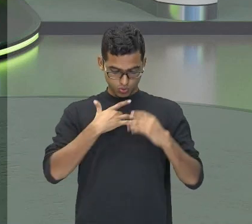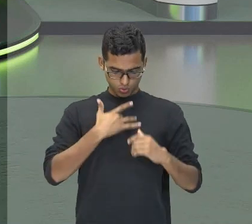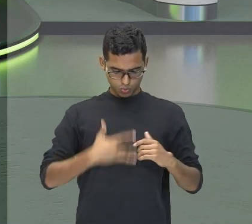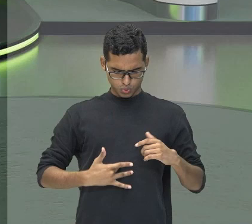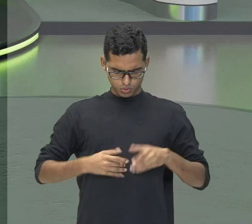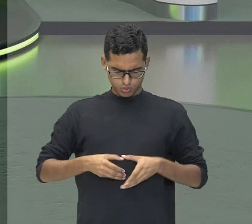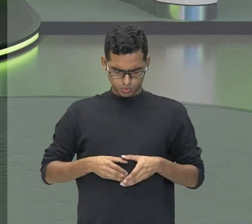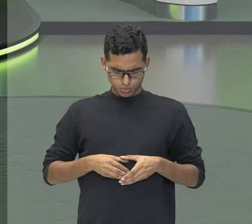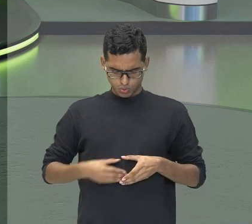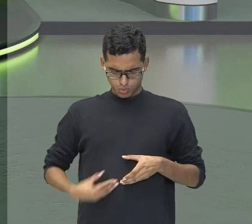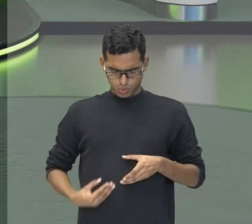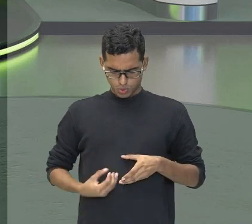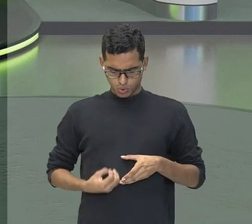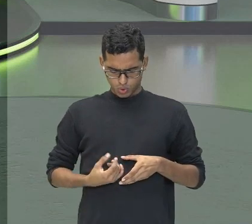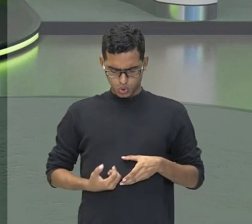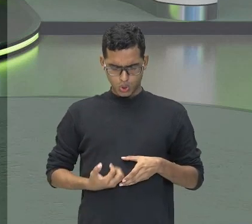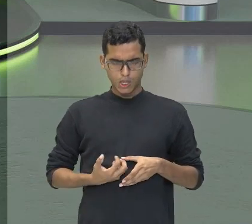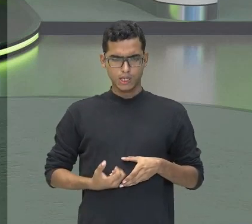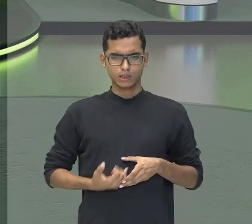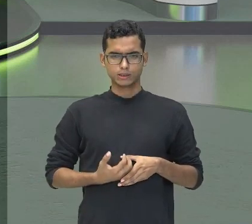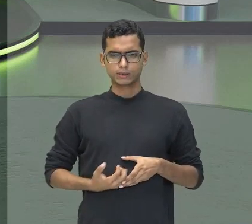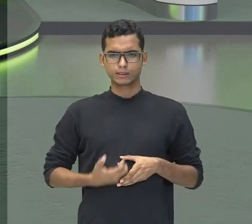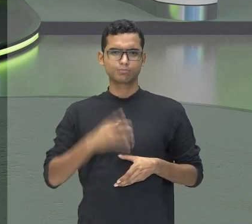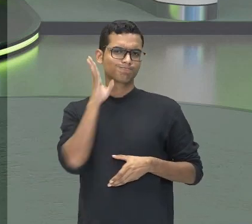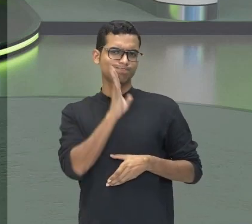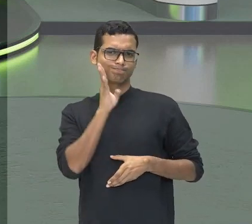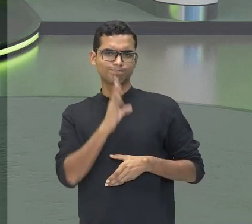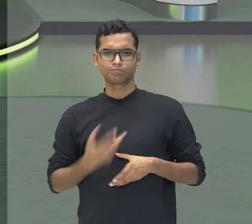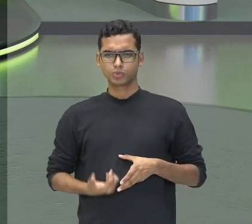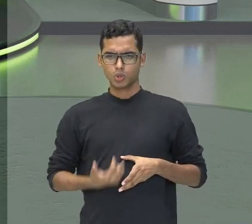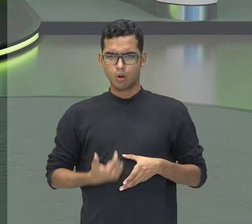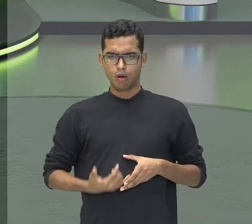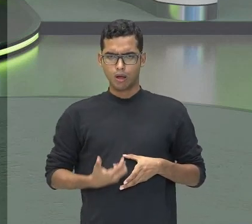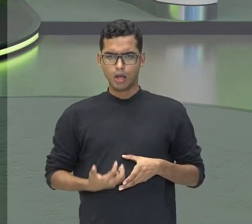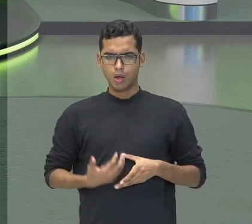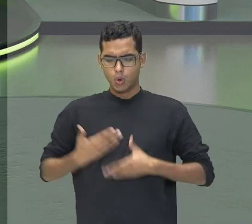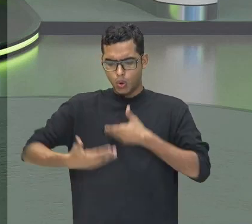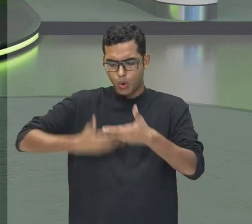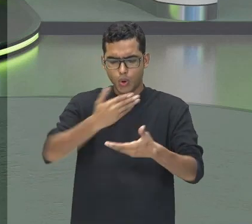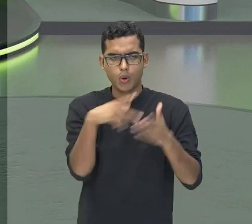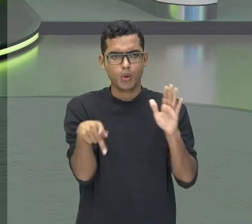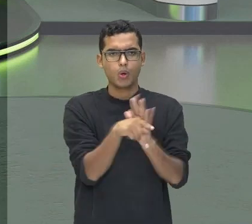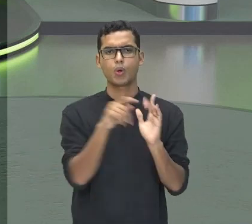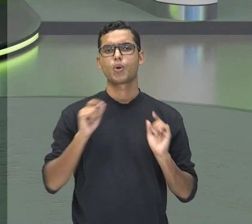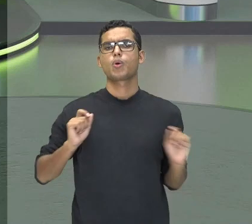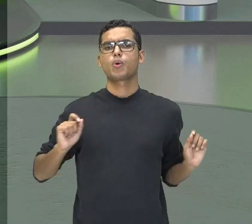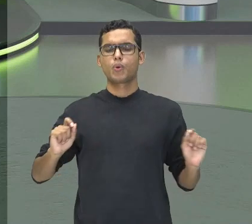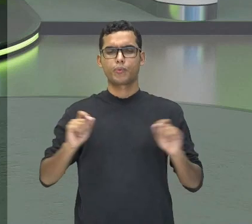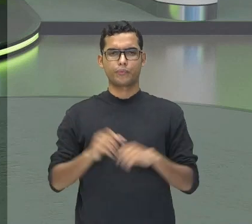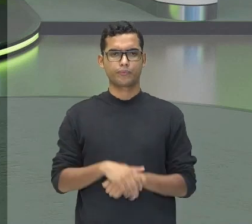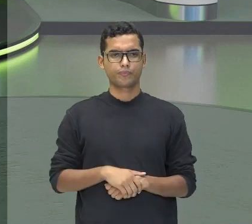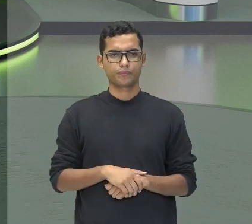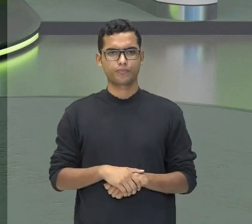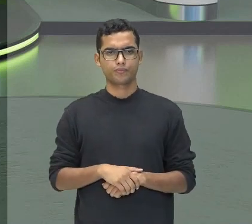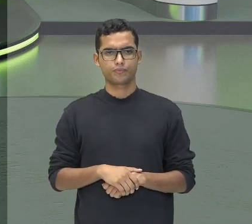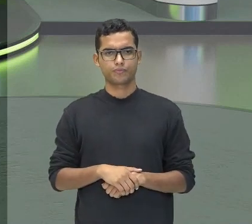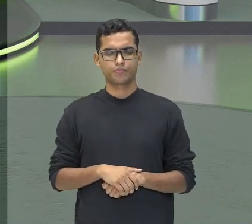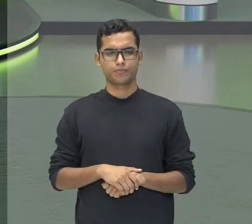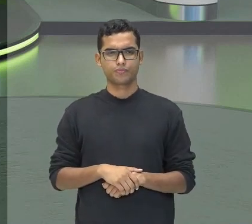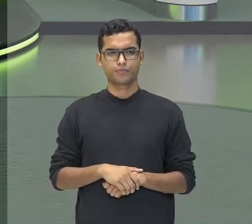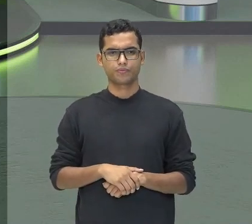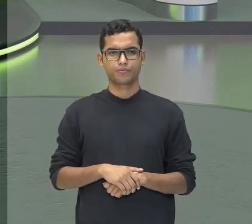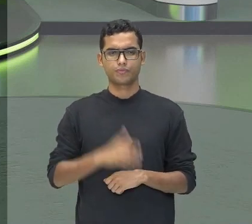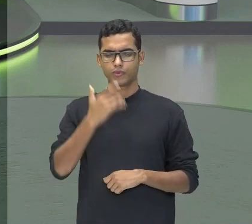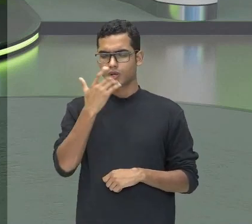uma função muito legal, tá? No processo inicial, né, ele ajuda